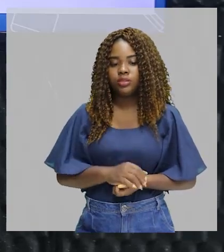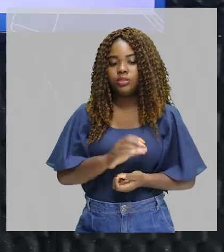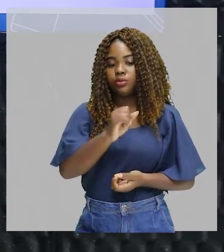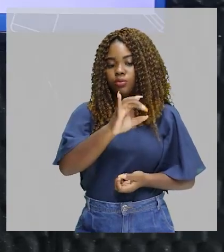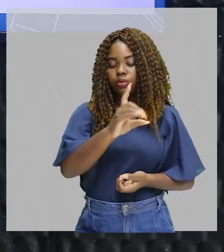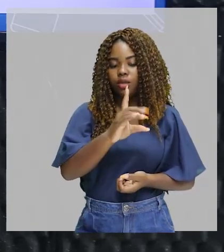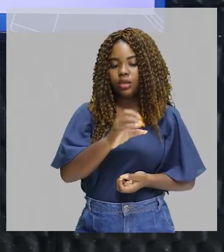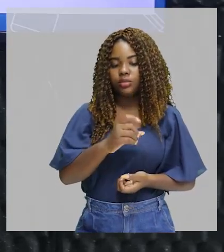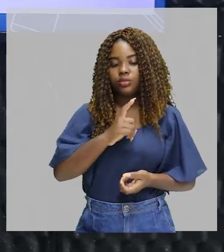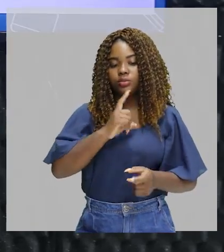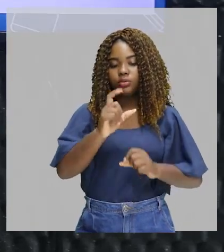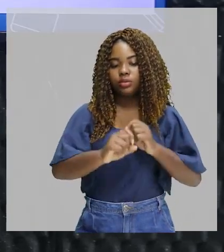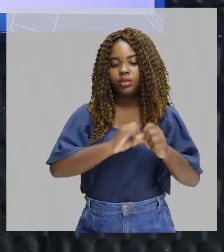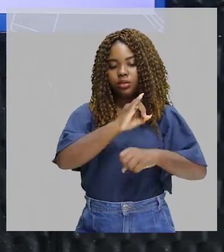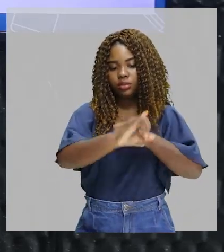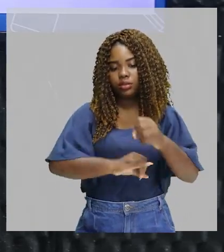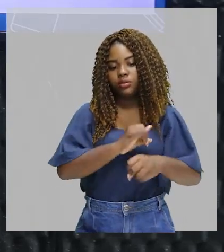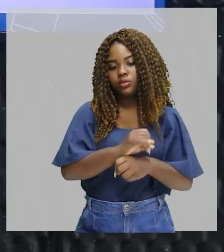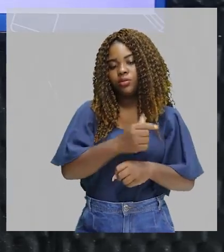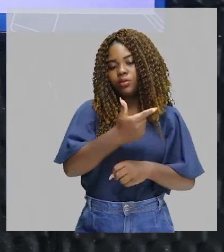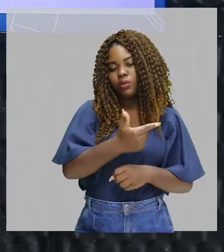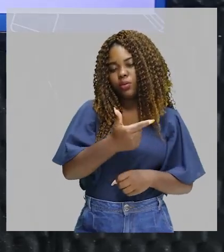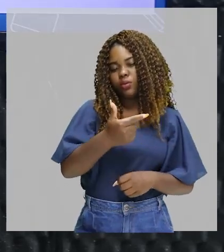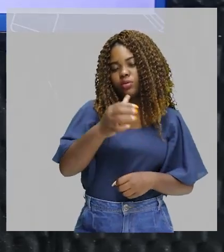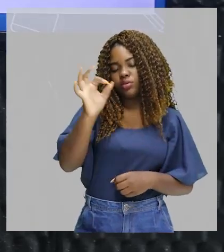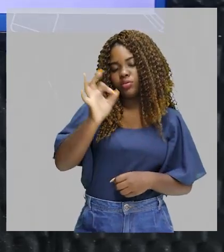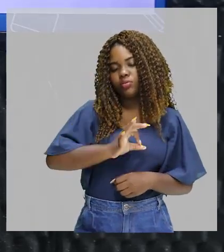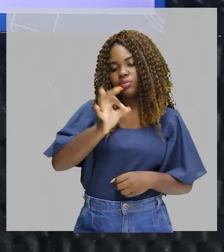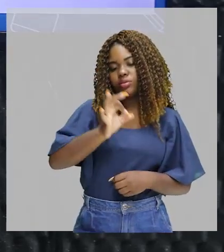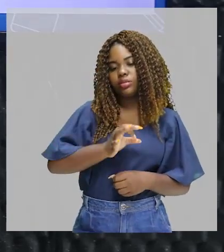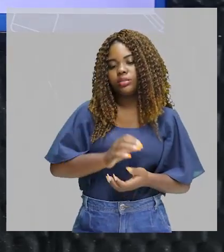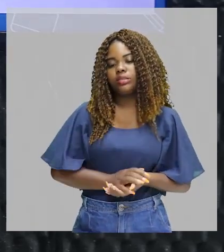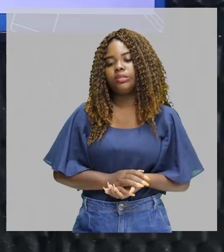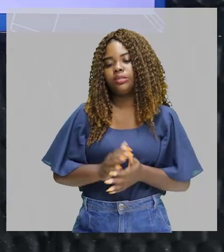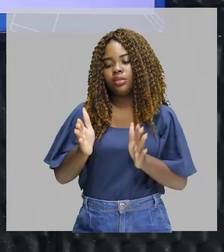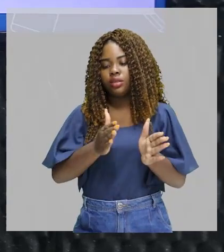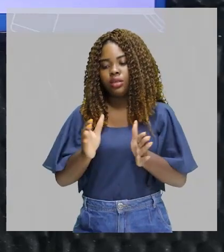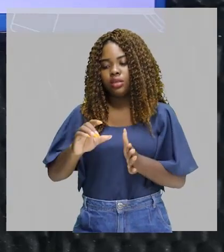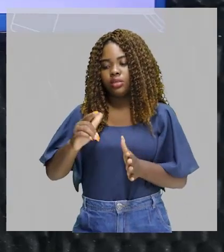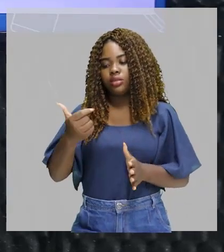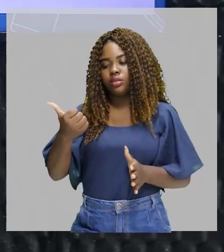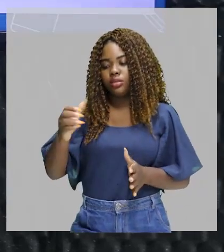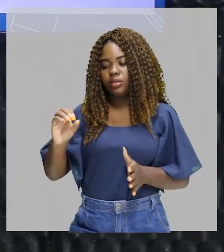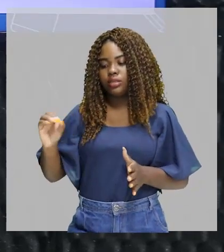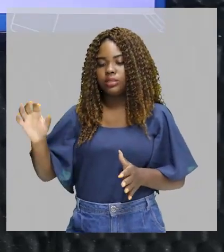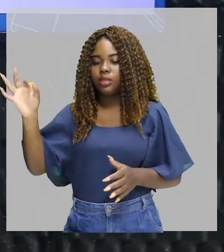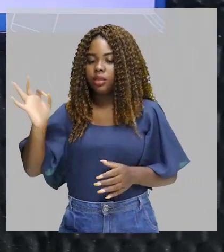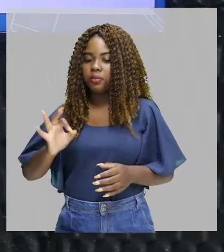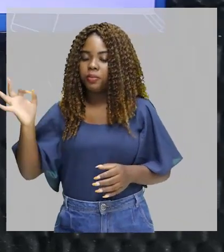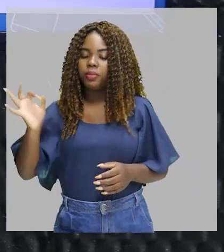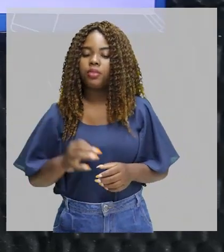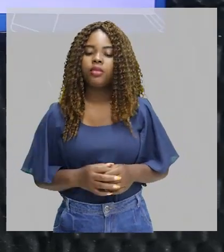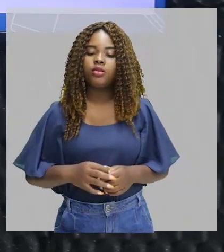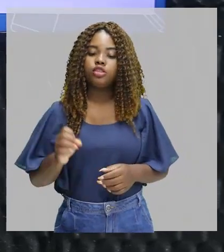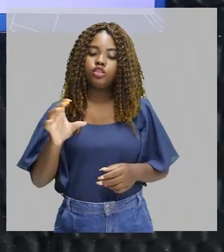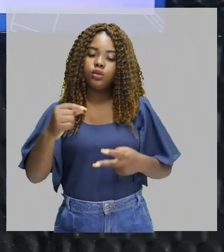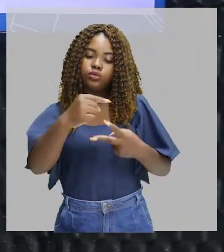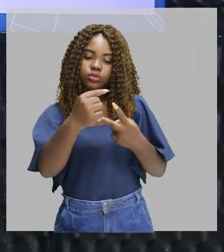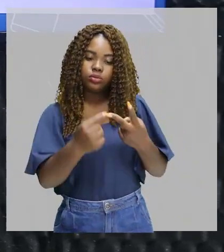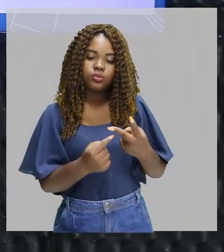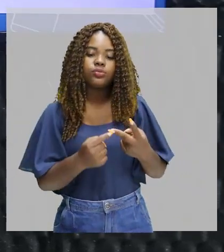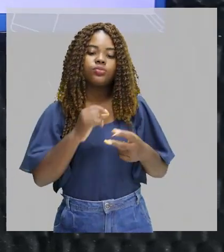ionização de 2%, quer dizer que de 100 moléculas, apenas 2 se ionizam,